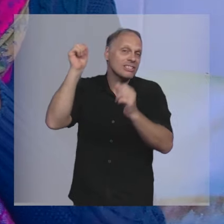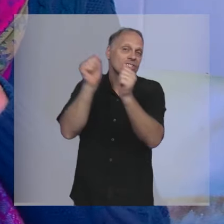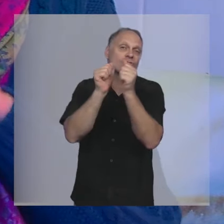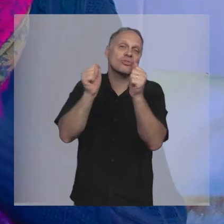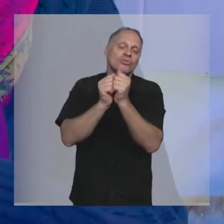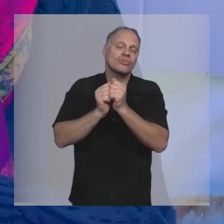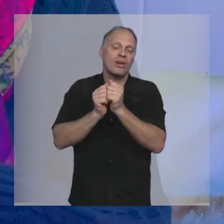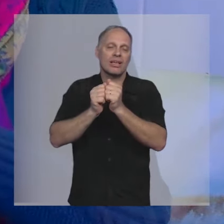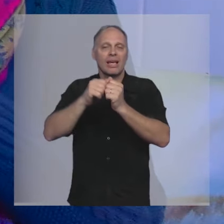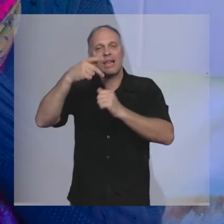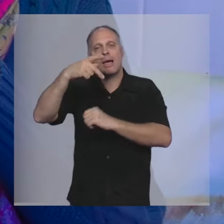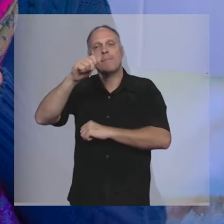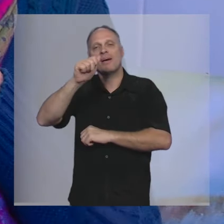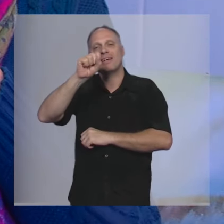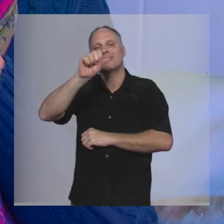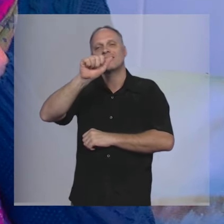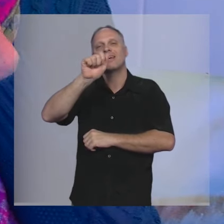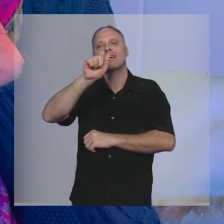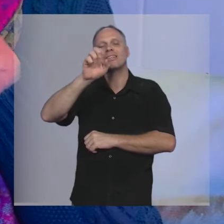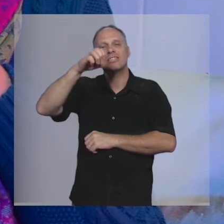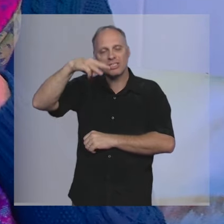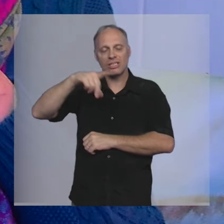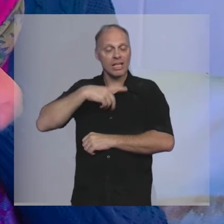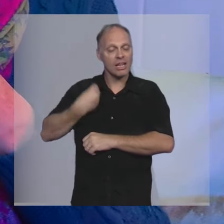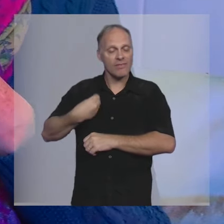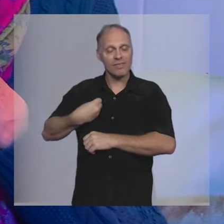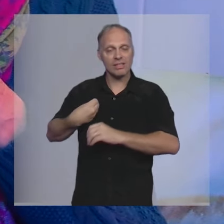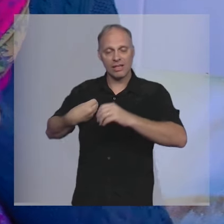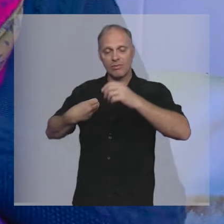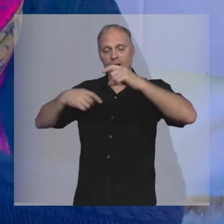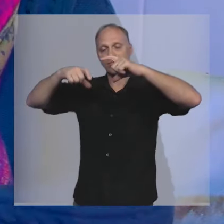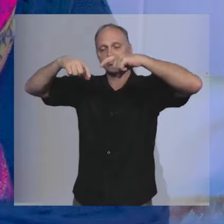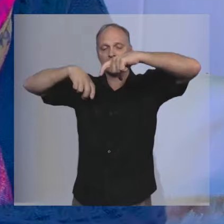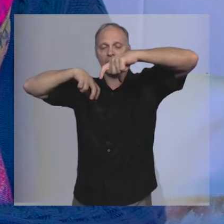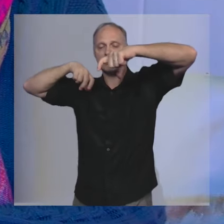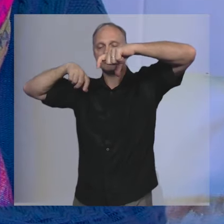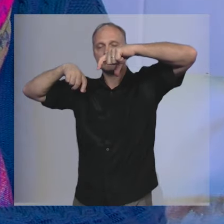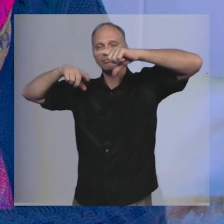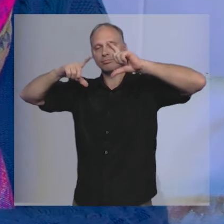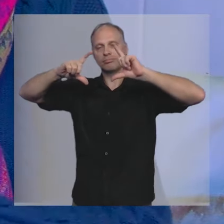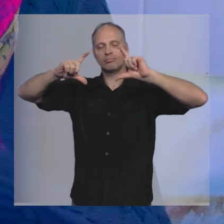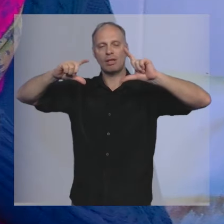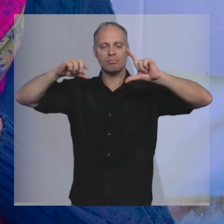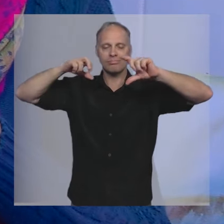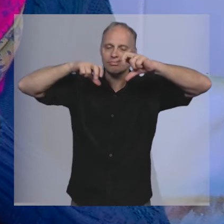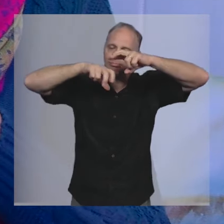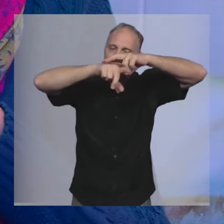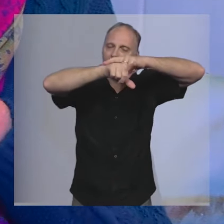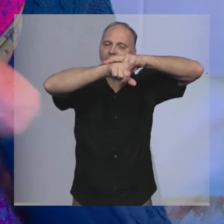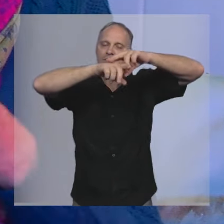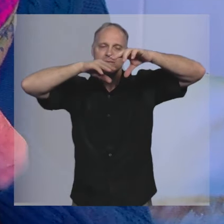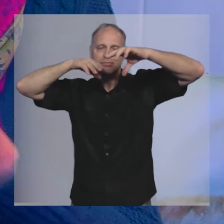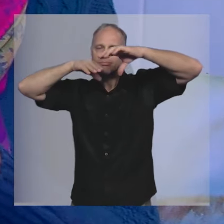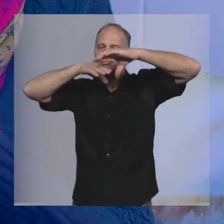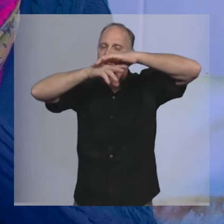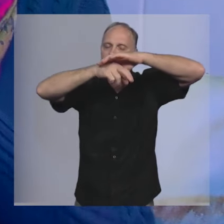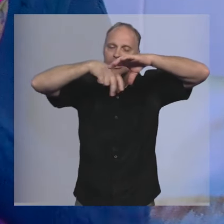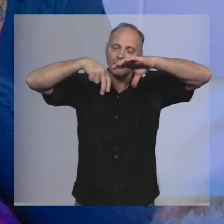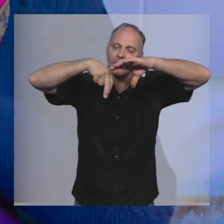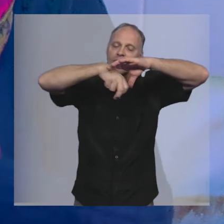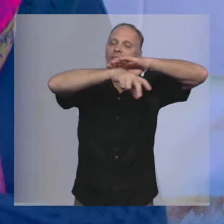daquelas passagens que tem na tua vida, até porque são ciclos, não é? Até as próprias